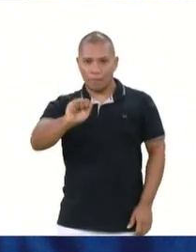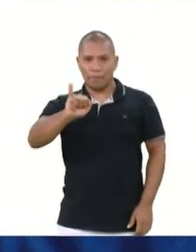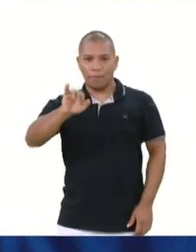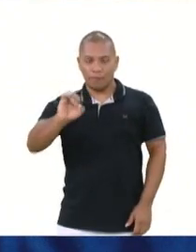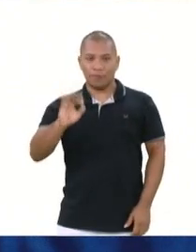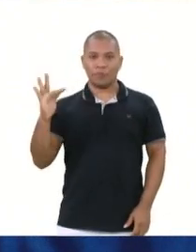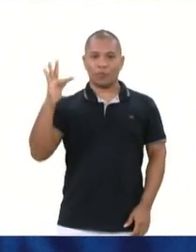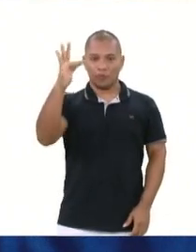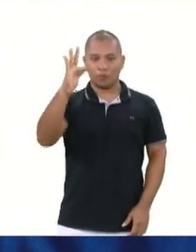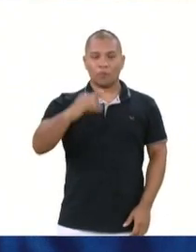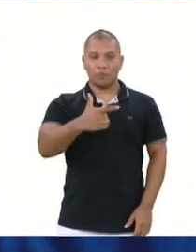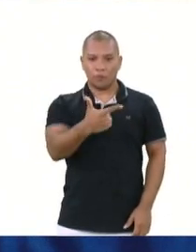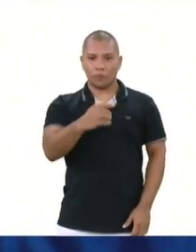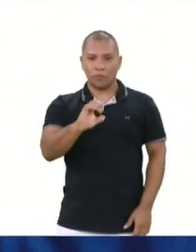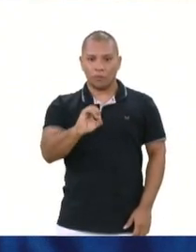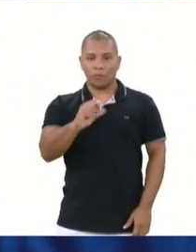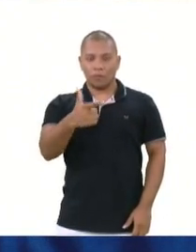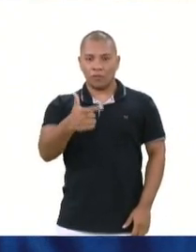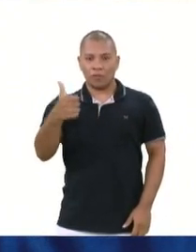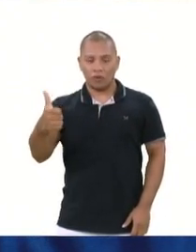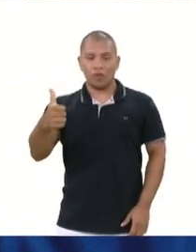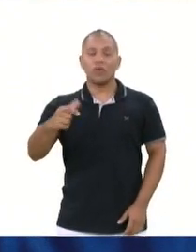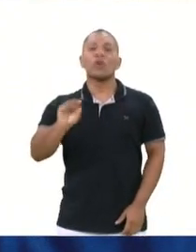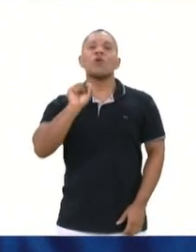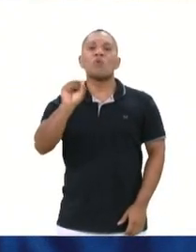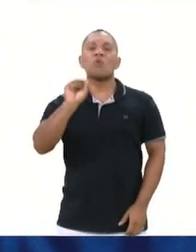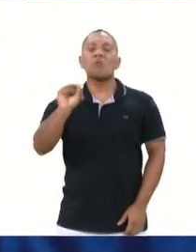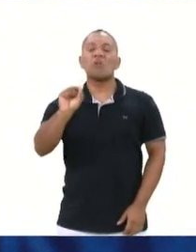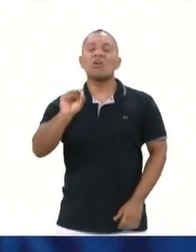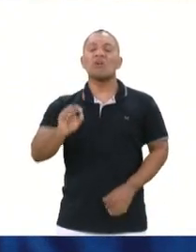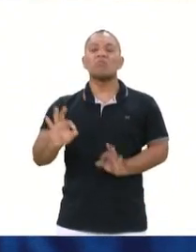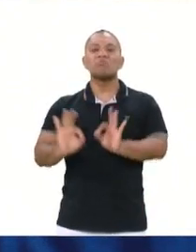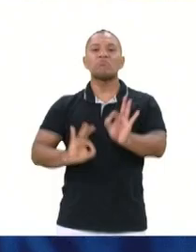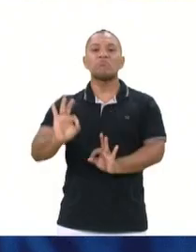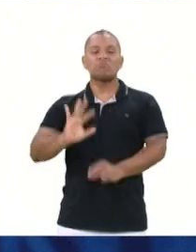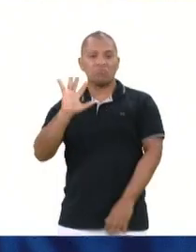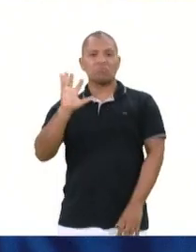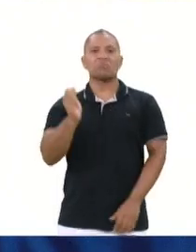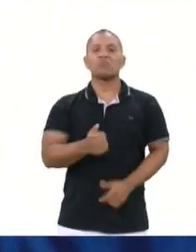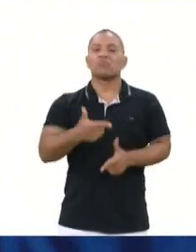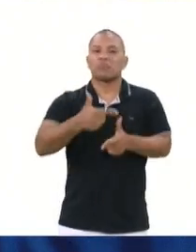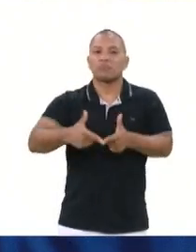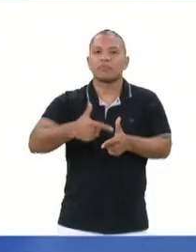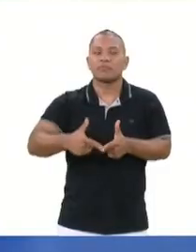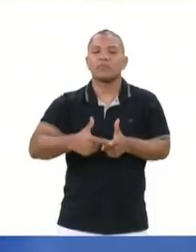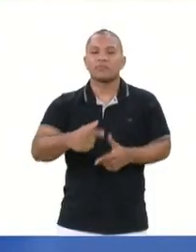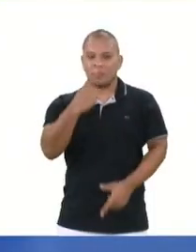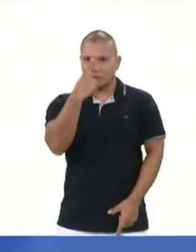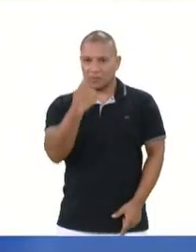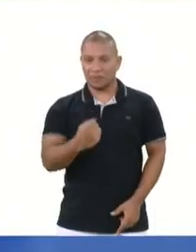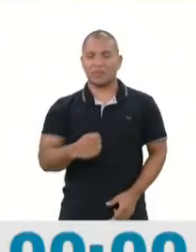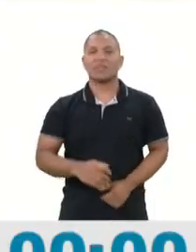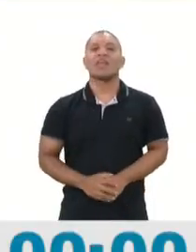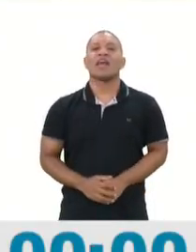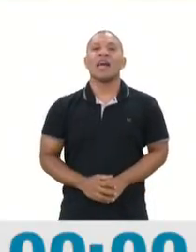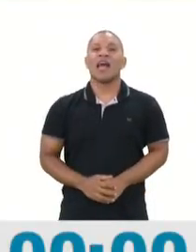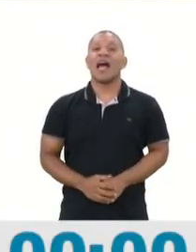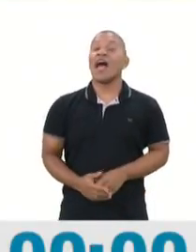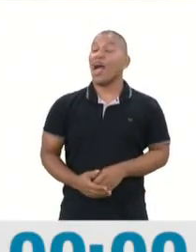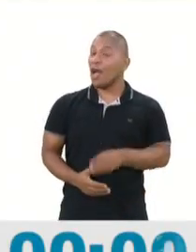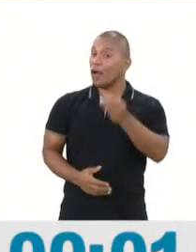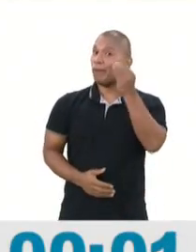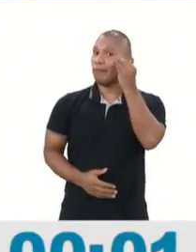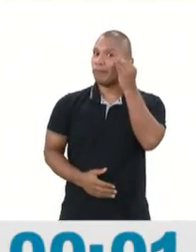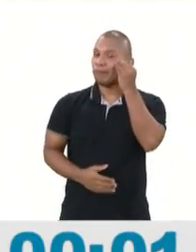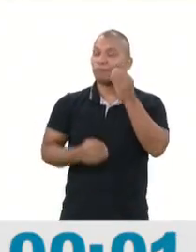para resolver o problema do lixo? O senhor tem 2 minutos para essa resposta. Primeiro, boa noite a todos os cidadãos